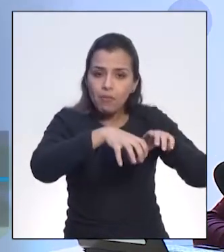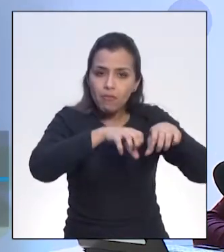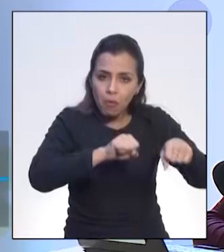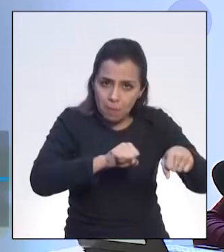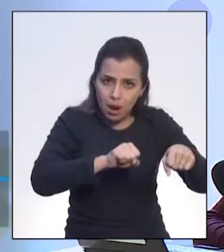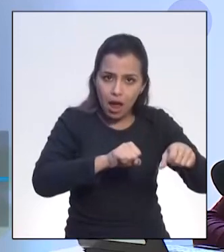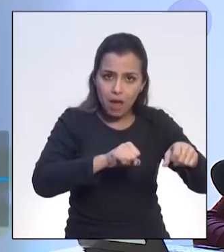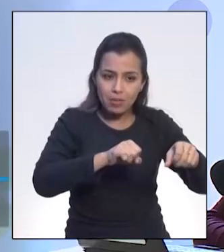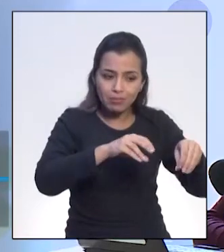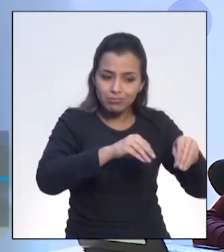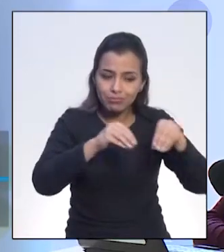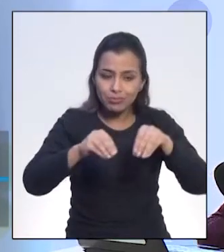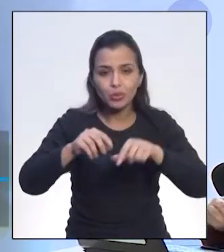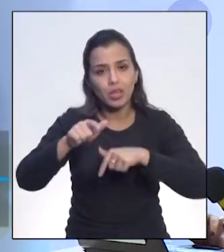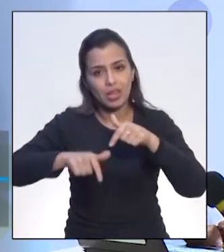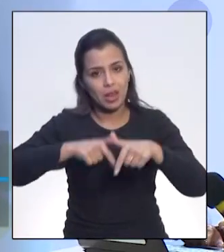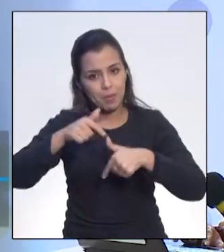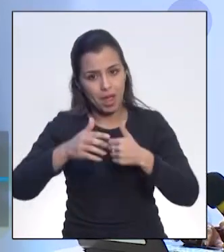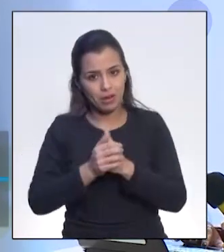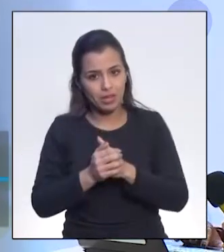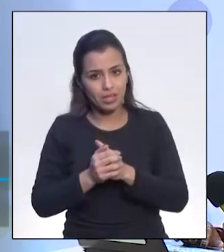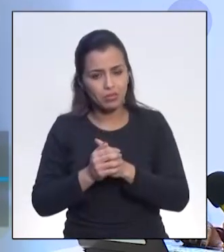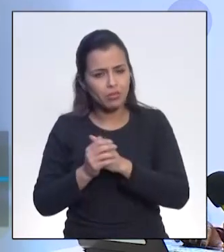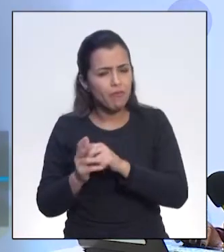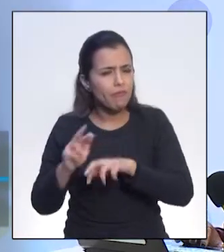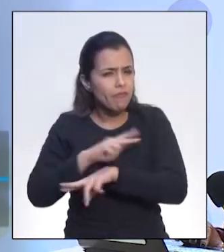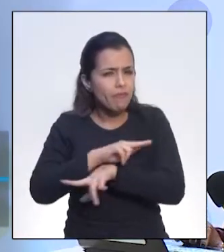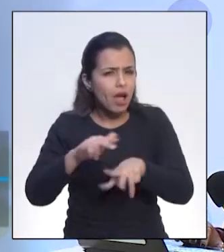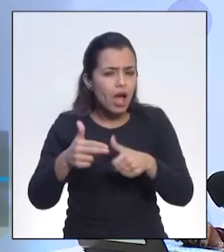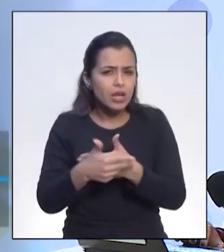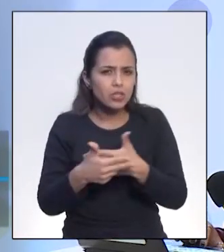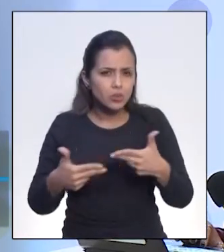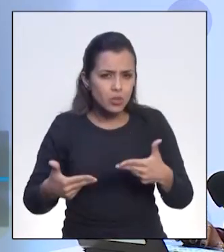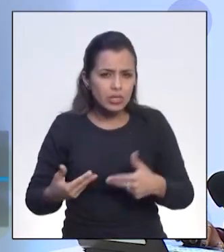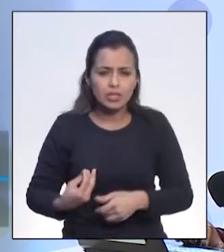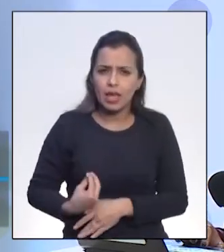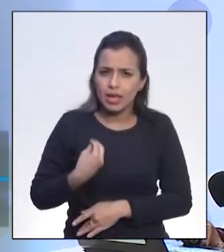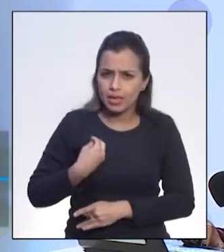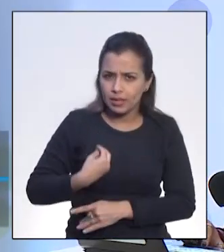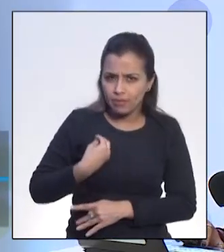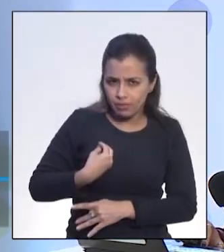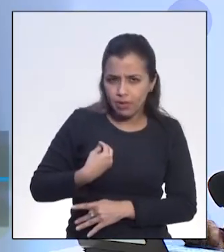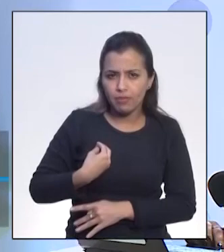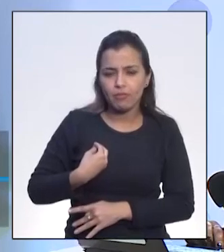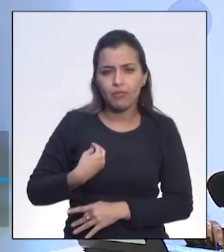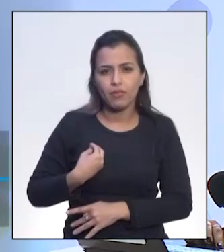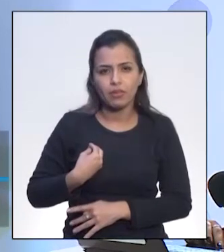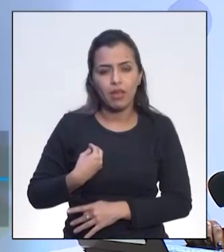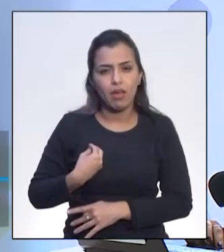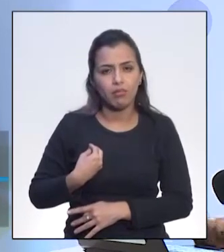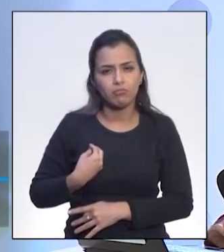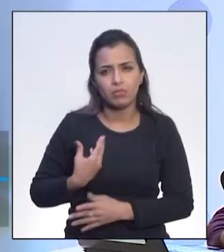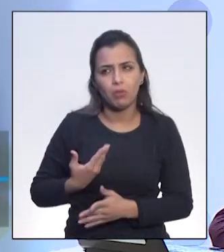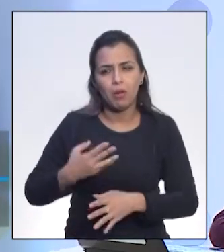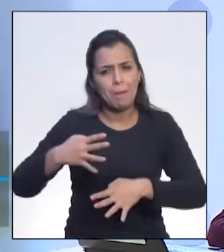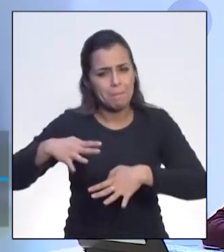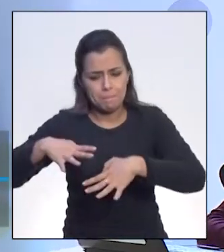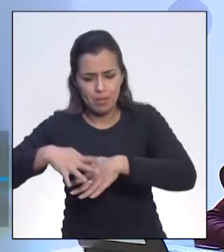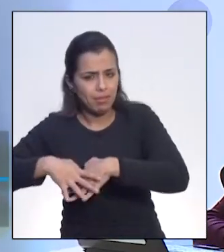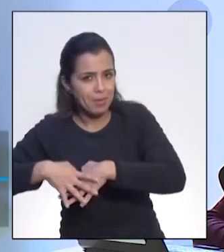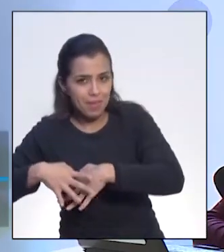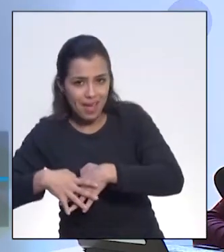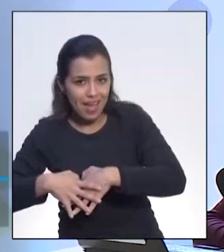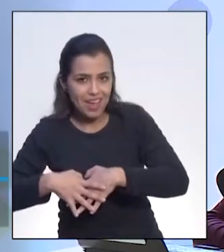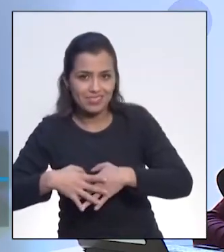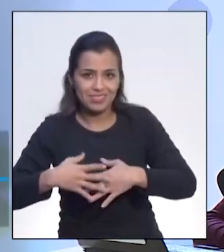de conhecimentos produzidos pela humanidade, né? Nas diferentes áreas da sociedade, né? Na matemática, na